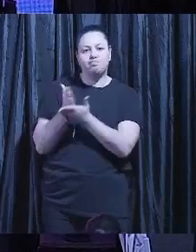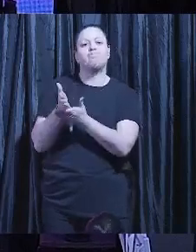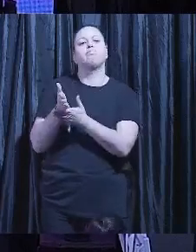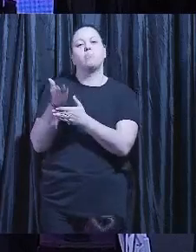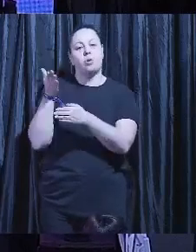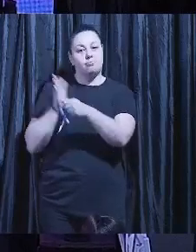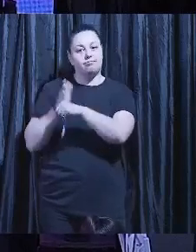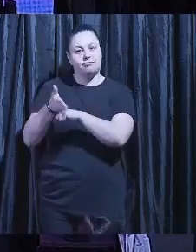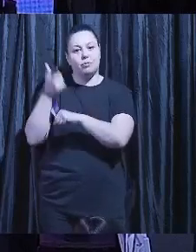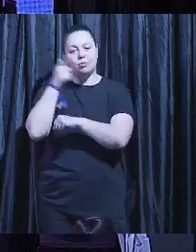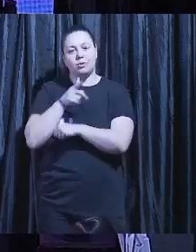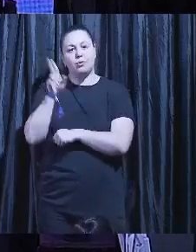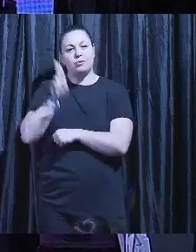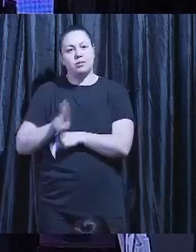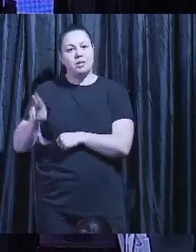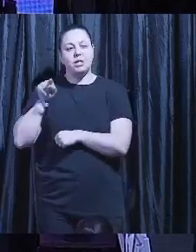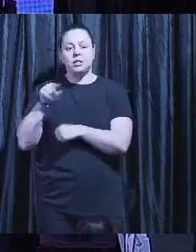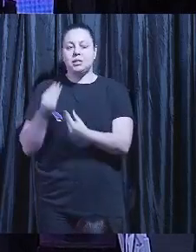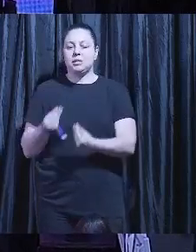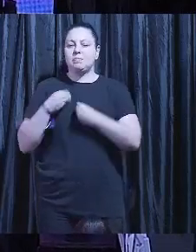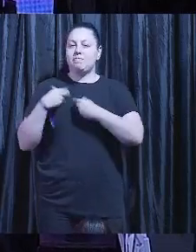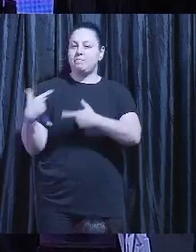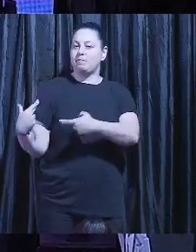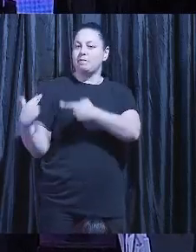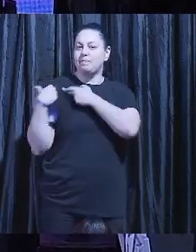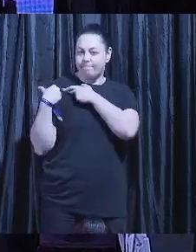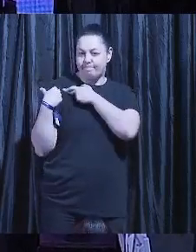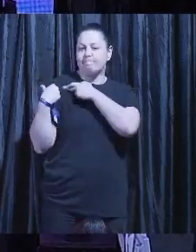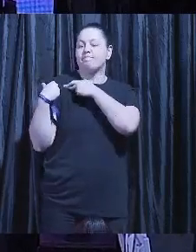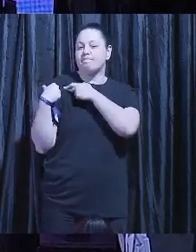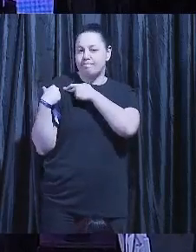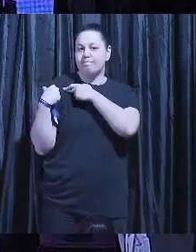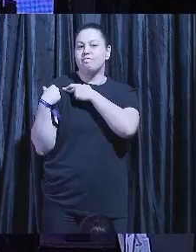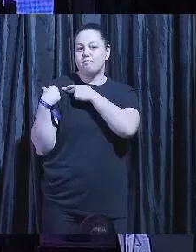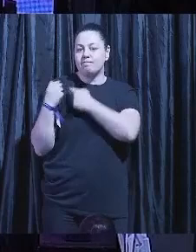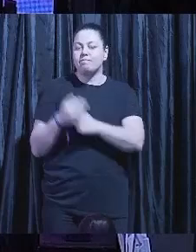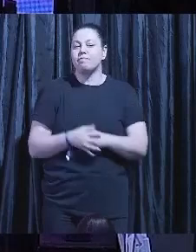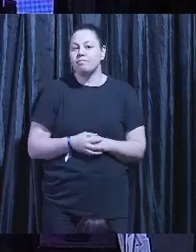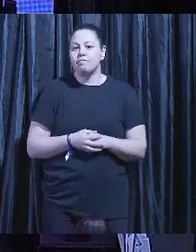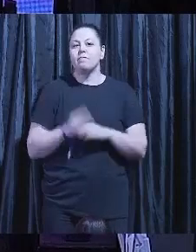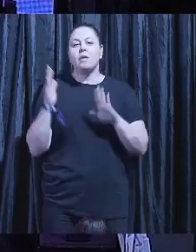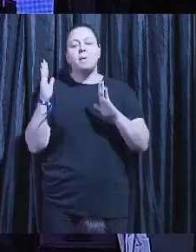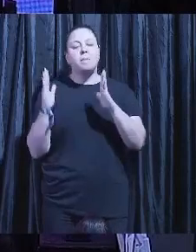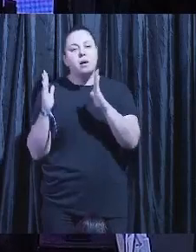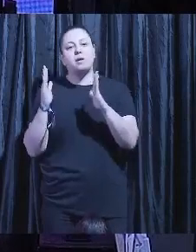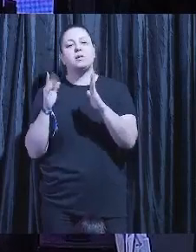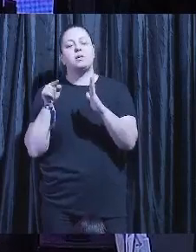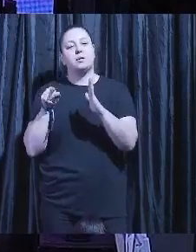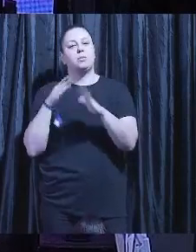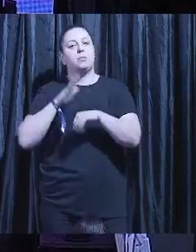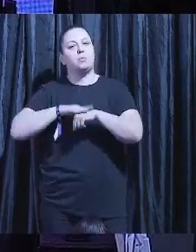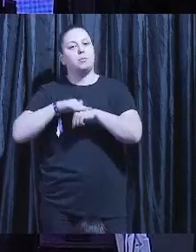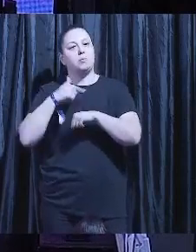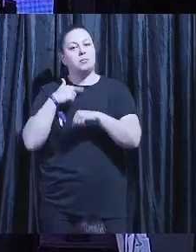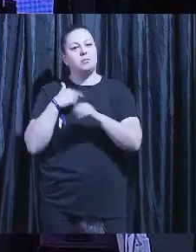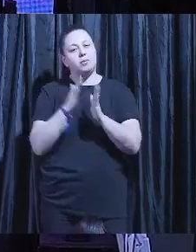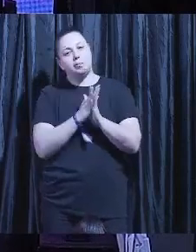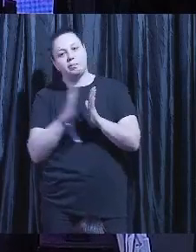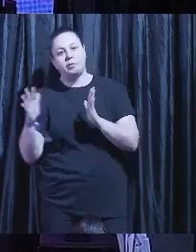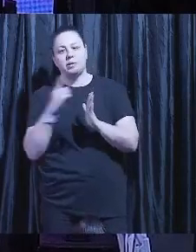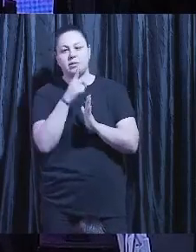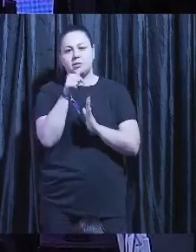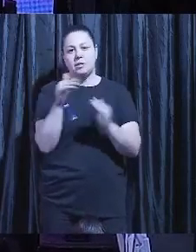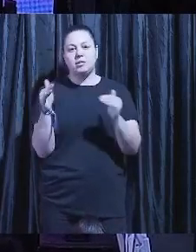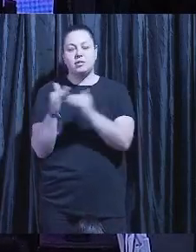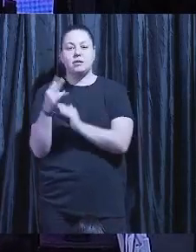universidade. Isso foi uma grande responsabilidade para mim. Nesse período aí de formação, entre 17 e